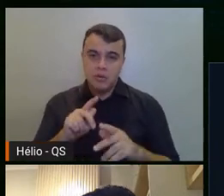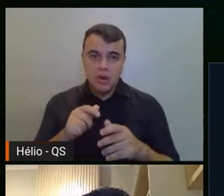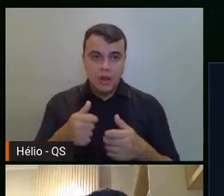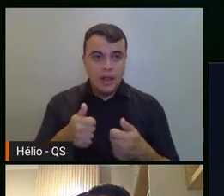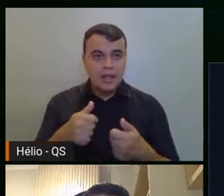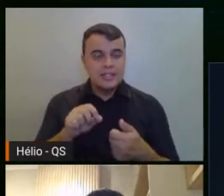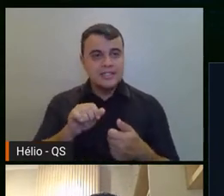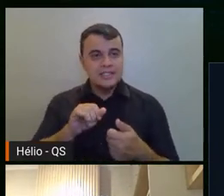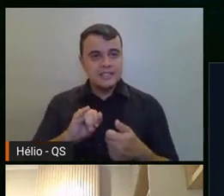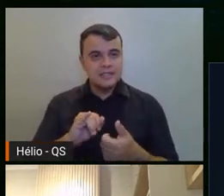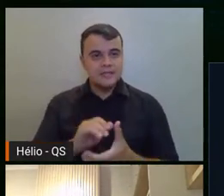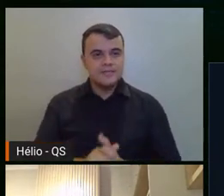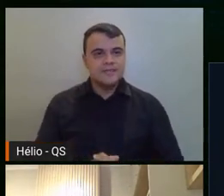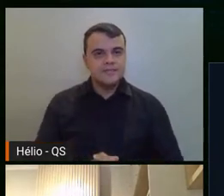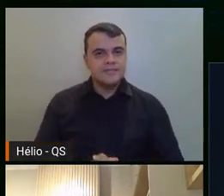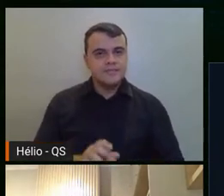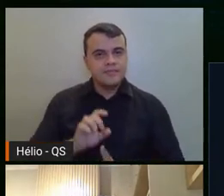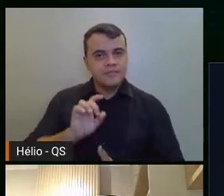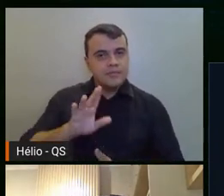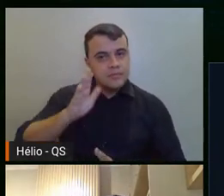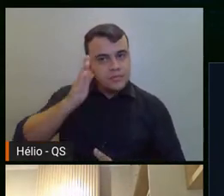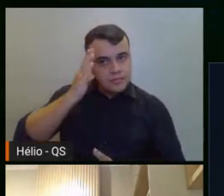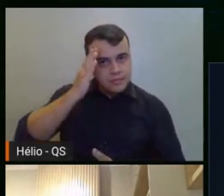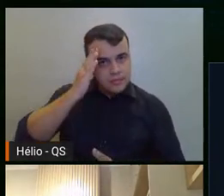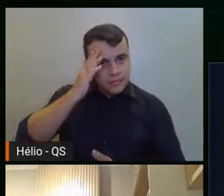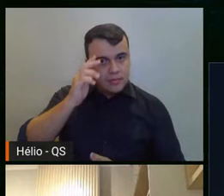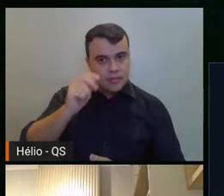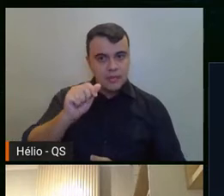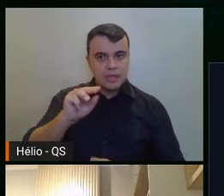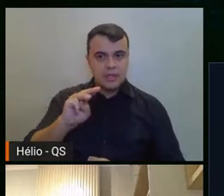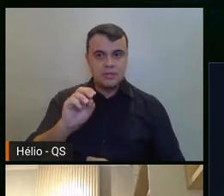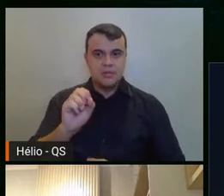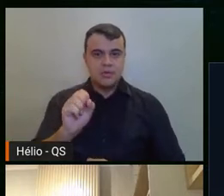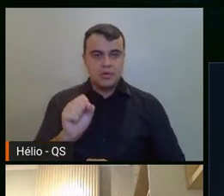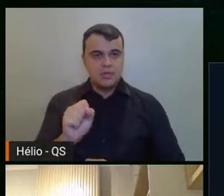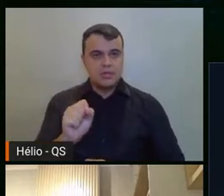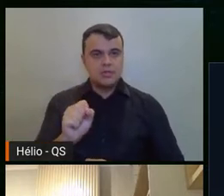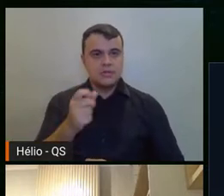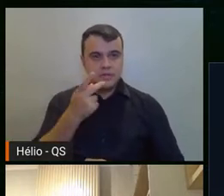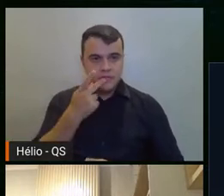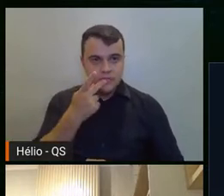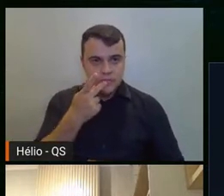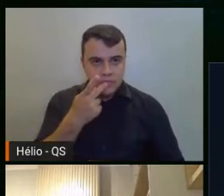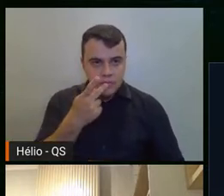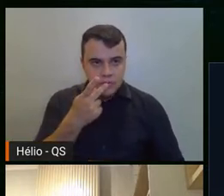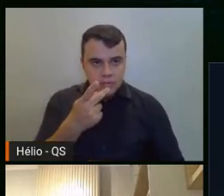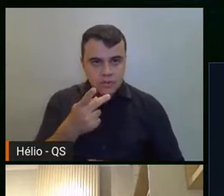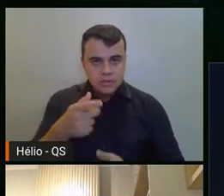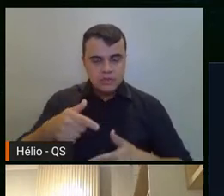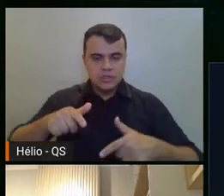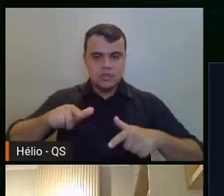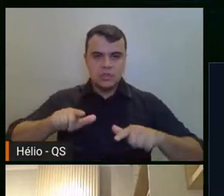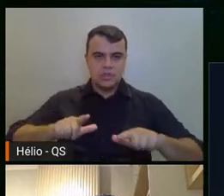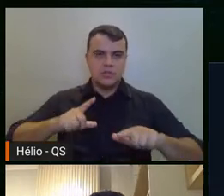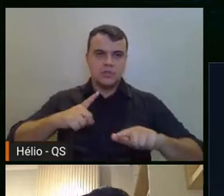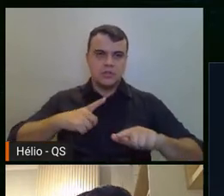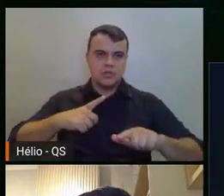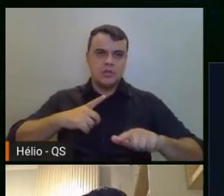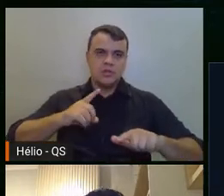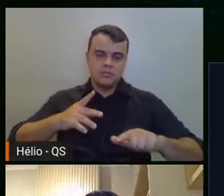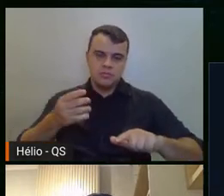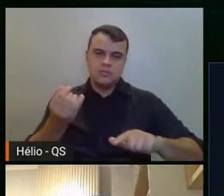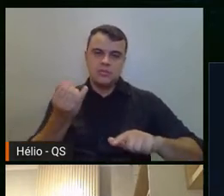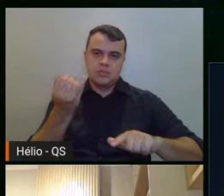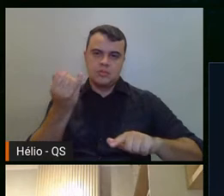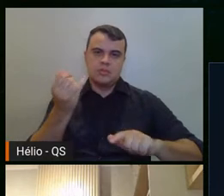sim se você só conhece a WS O que traz o praticher na certificação isso aqui é super